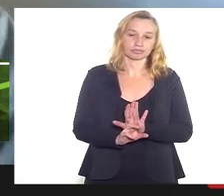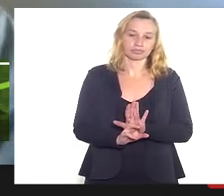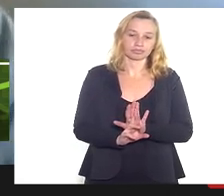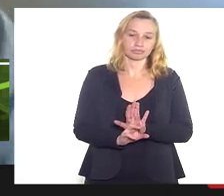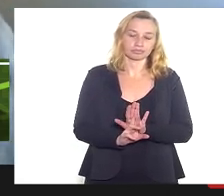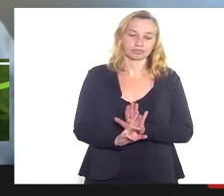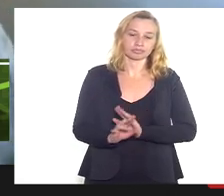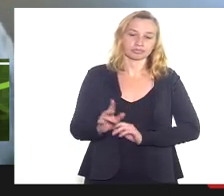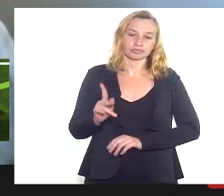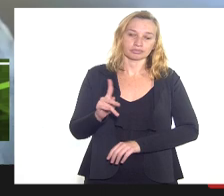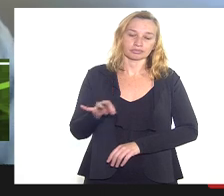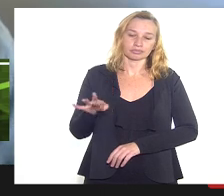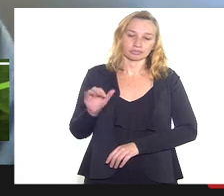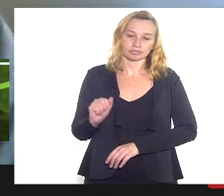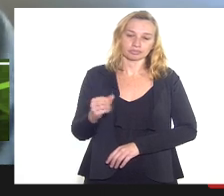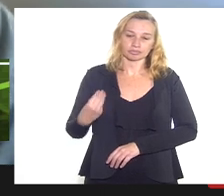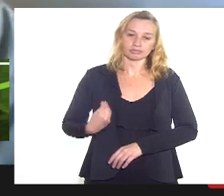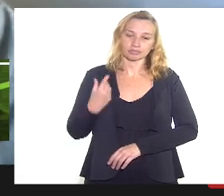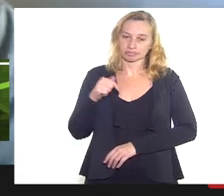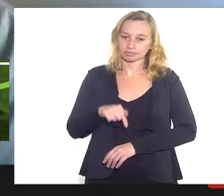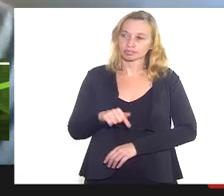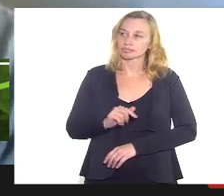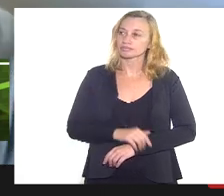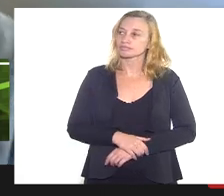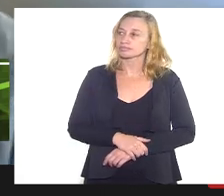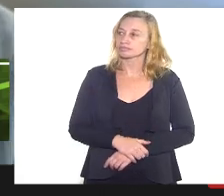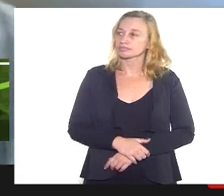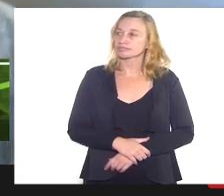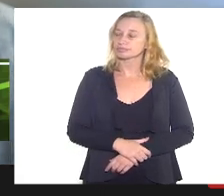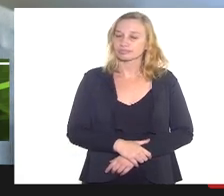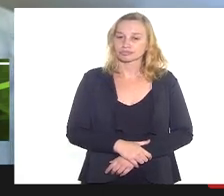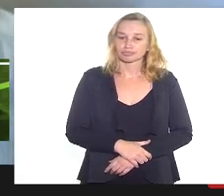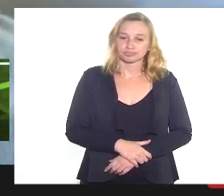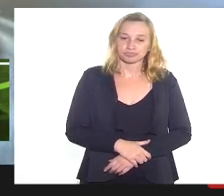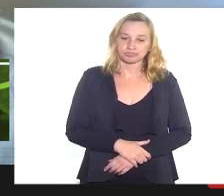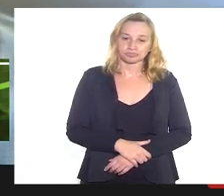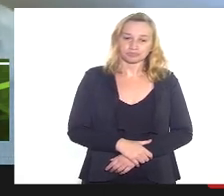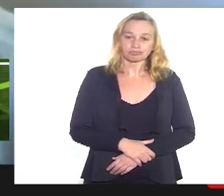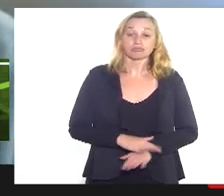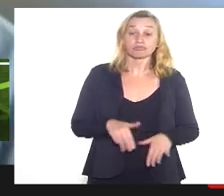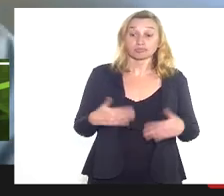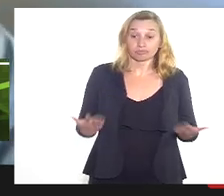da Procuradoria, está presente, doutor Paulo Henrique Manier. Então,